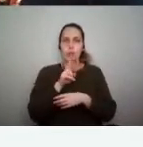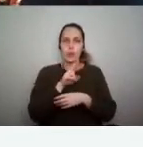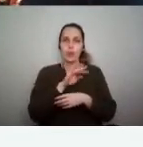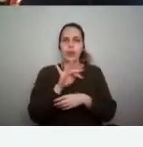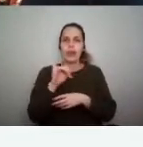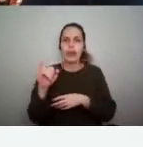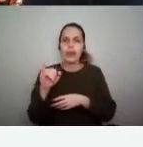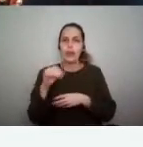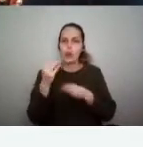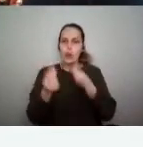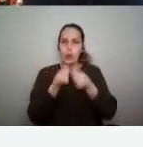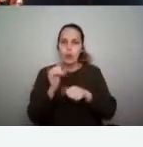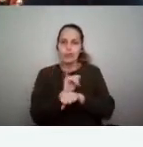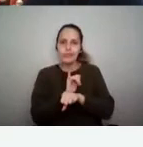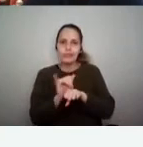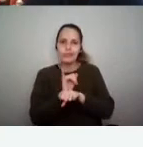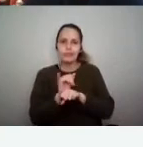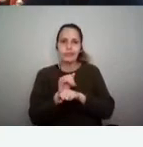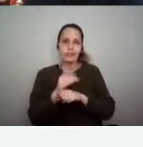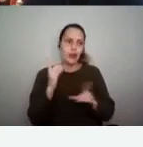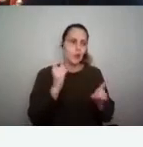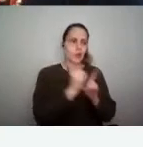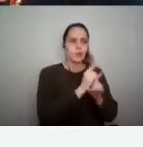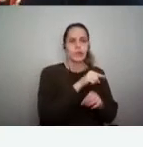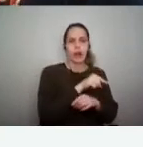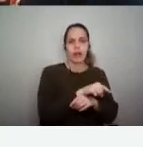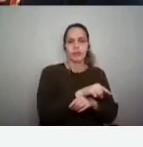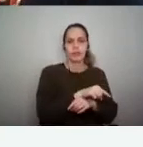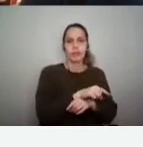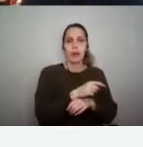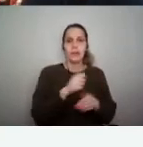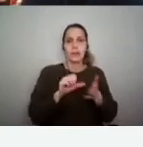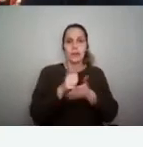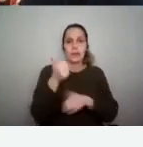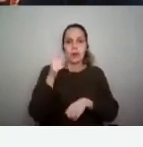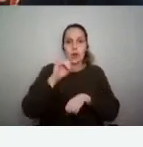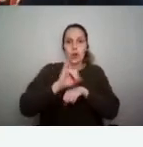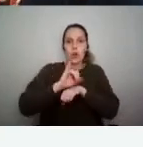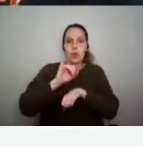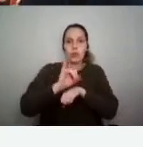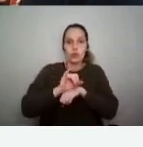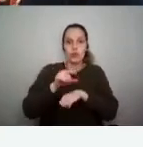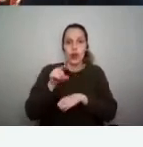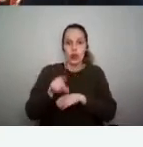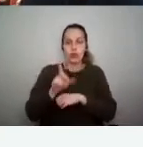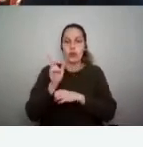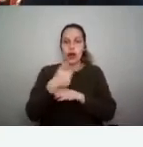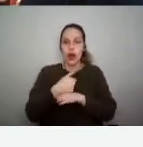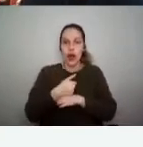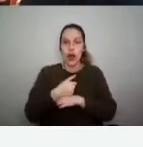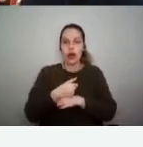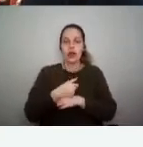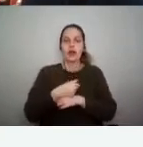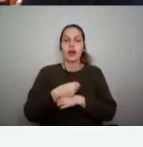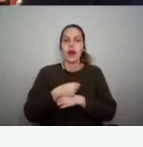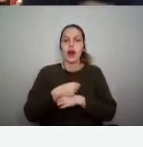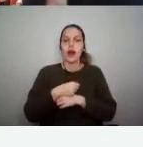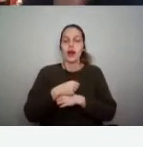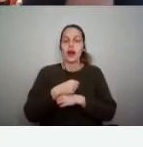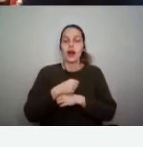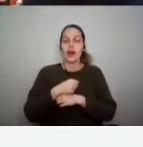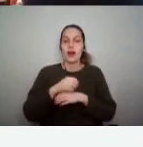primeiro objeto animado que eu percebia no hospital era um balão de luva, que é a minha primeira